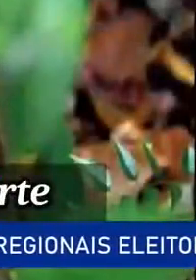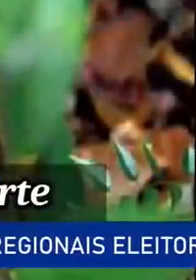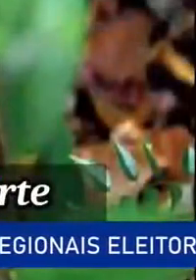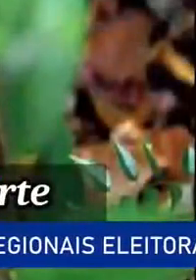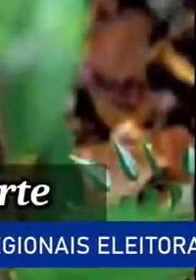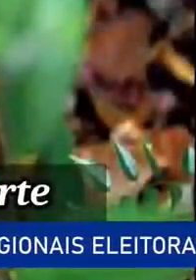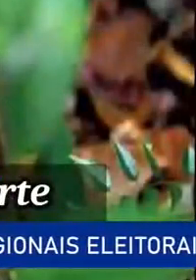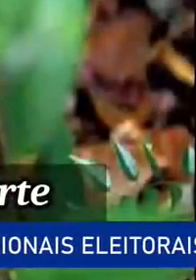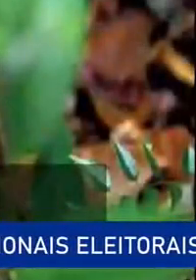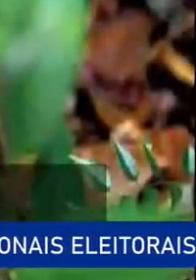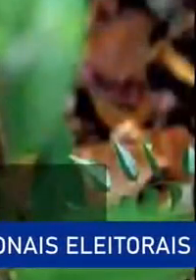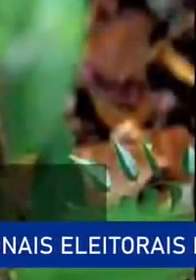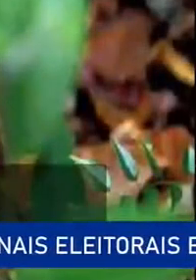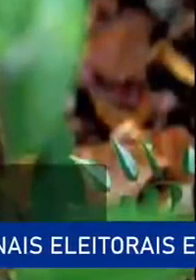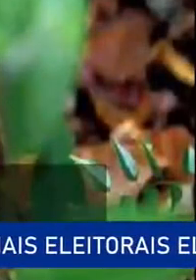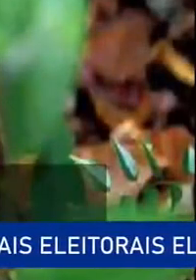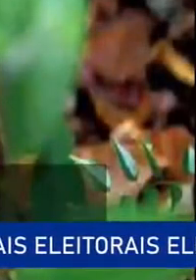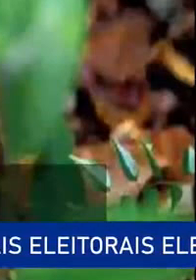trabalhando. Foto de uma onça.